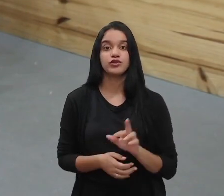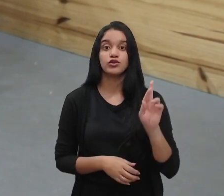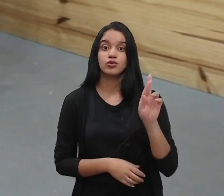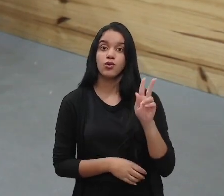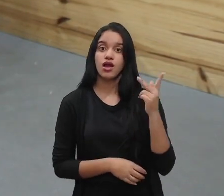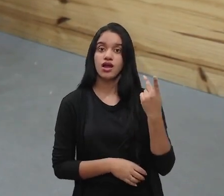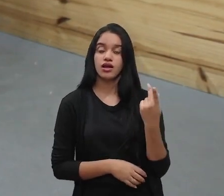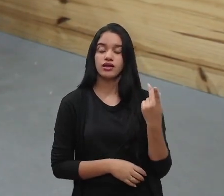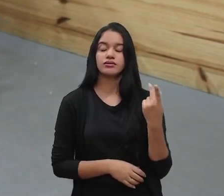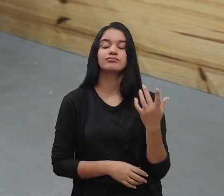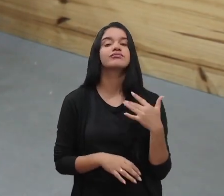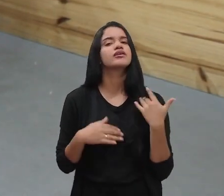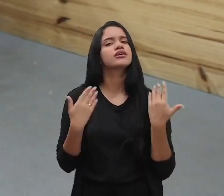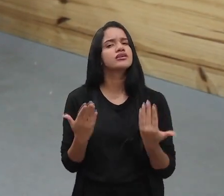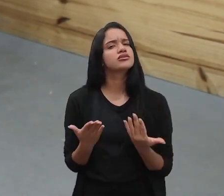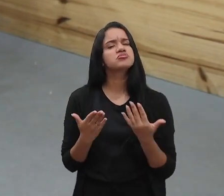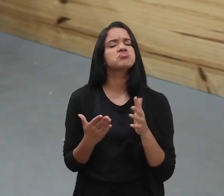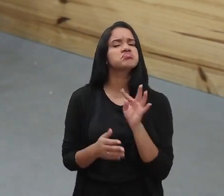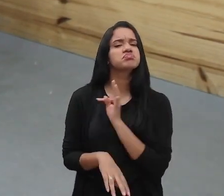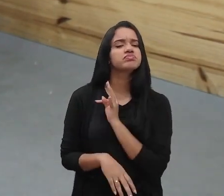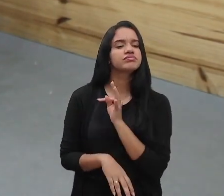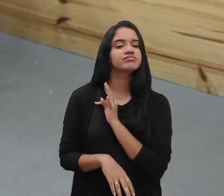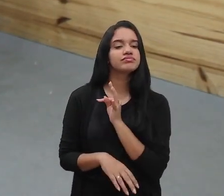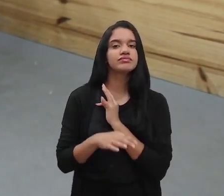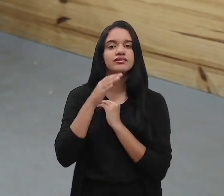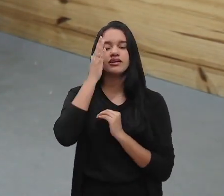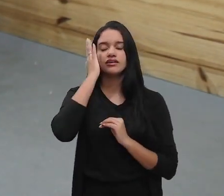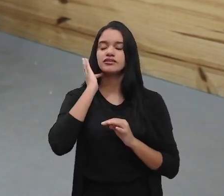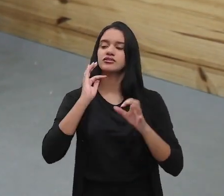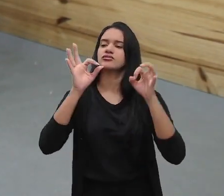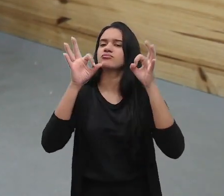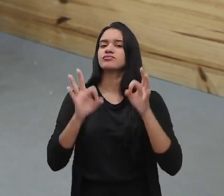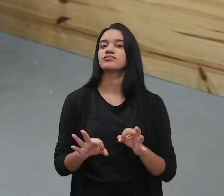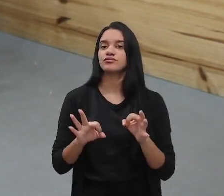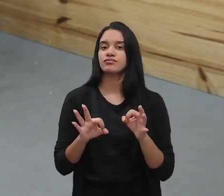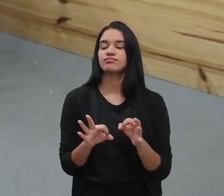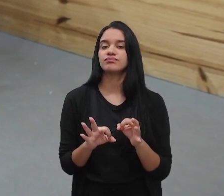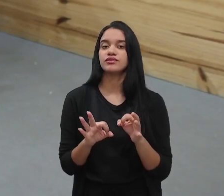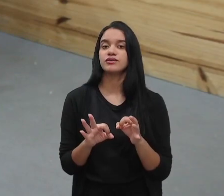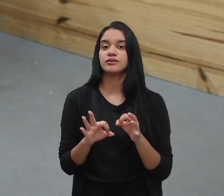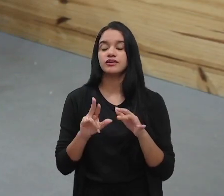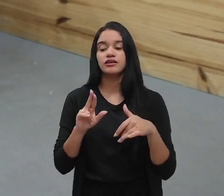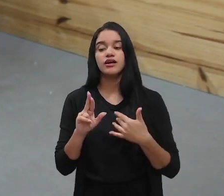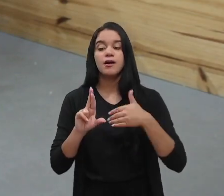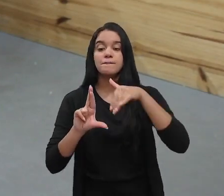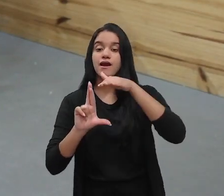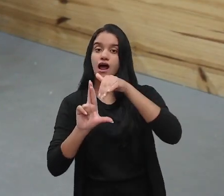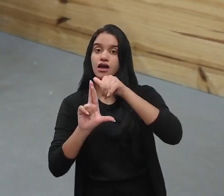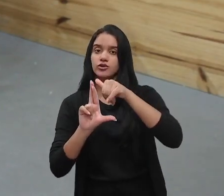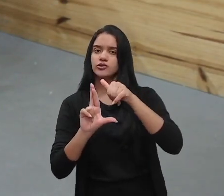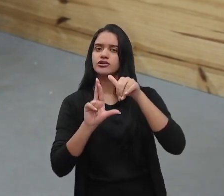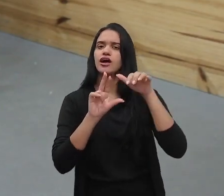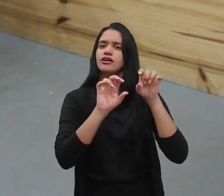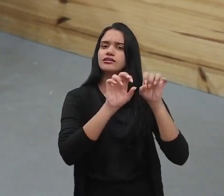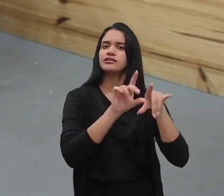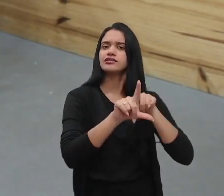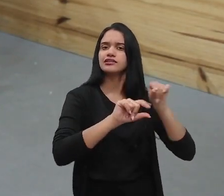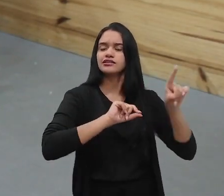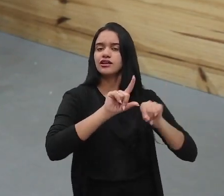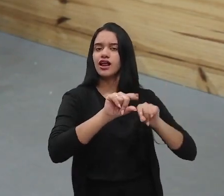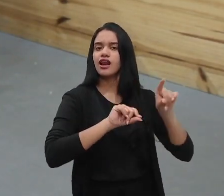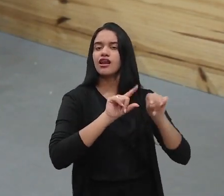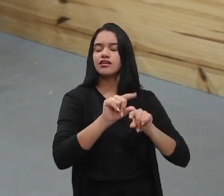Então, assim, que técnicas seriam mais assertivas para recrutar e selecionar, minimizar